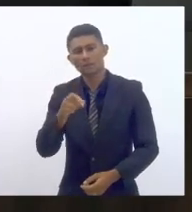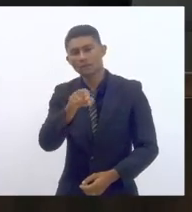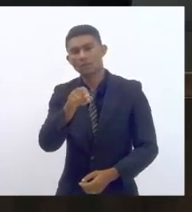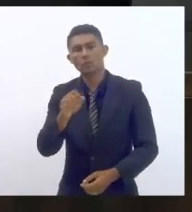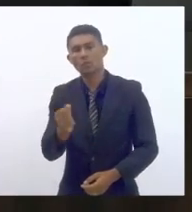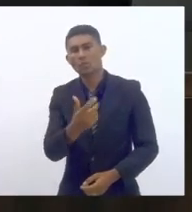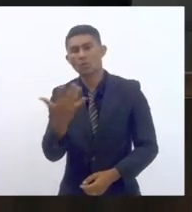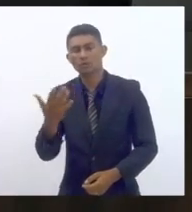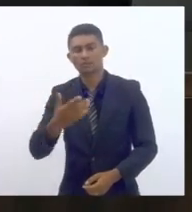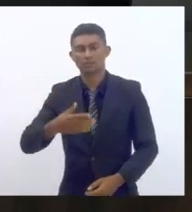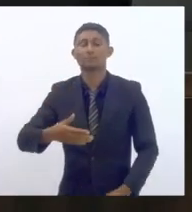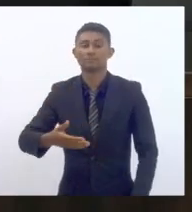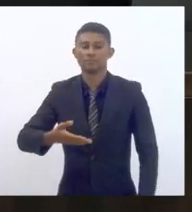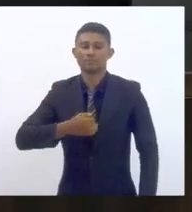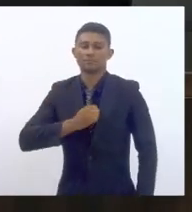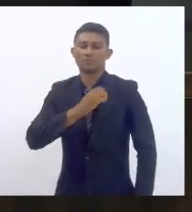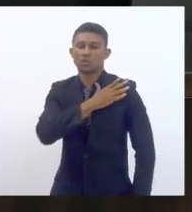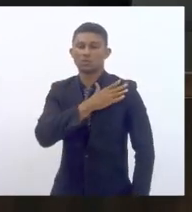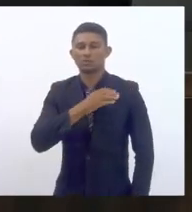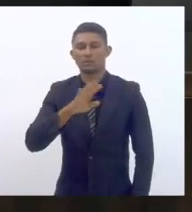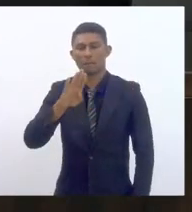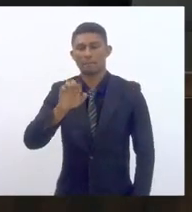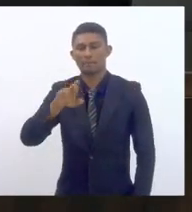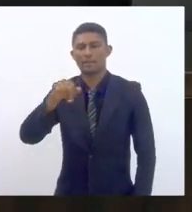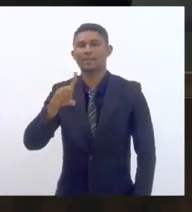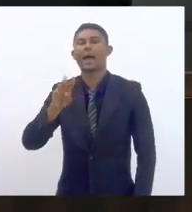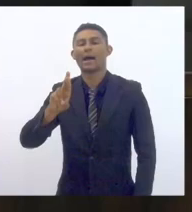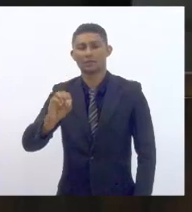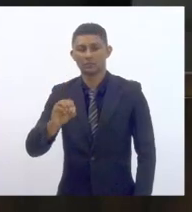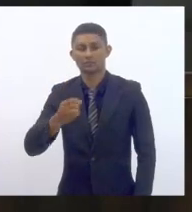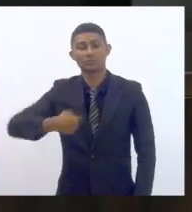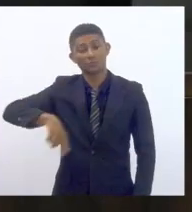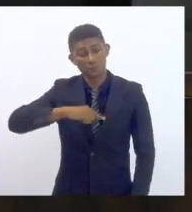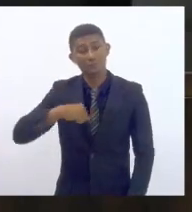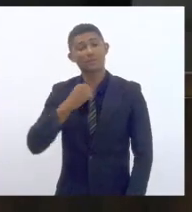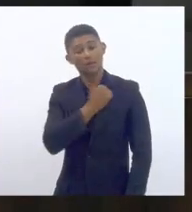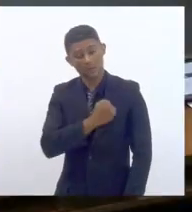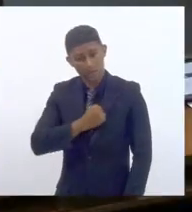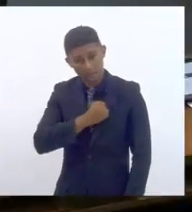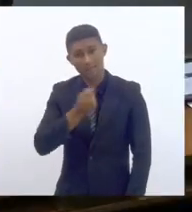remotos. Subtenente Bernardo. Estamos com saudade de Vossa Excelência, hein, Sub?